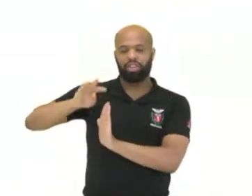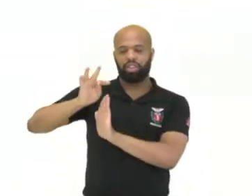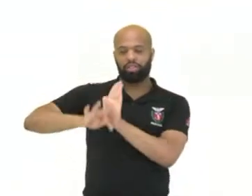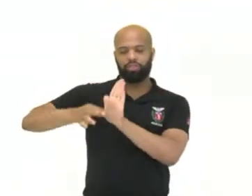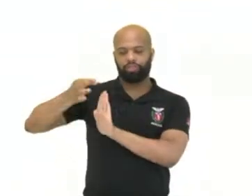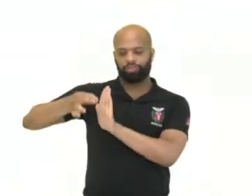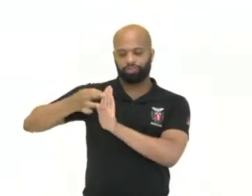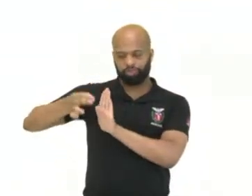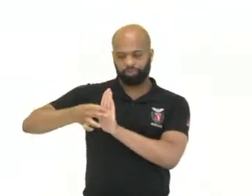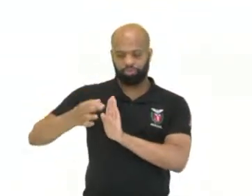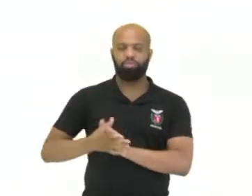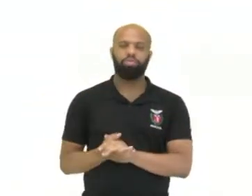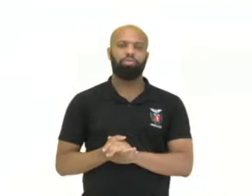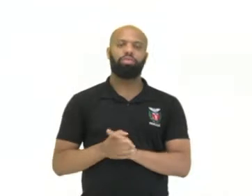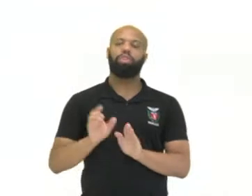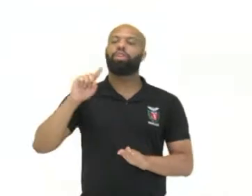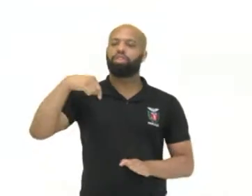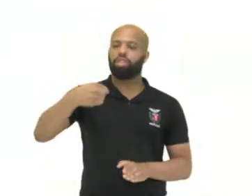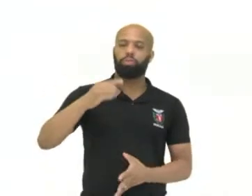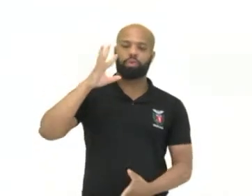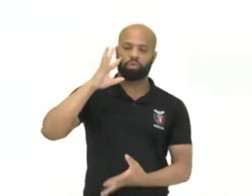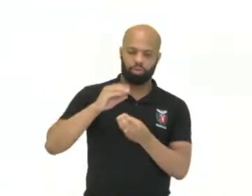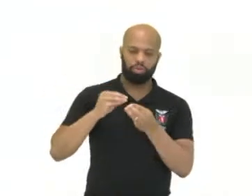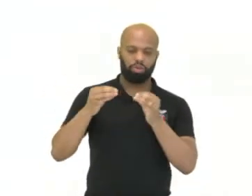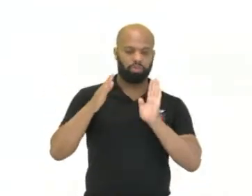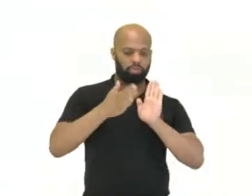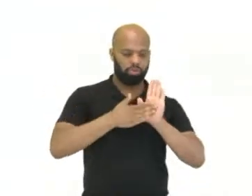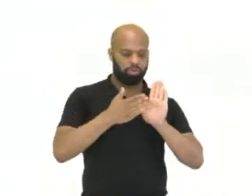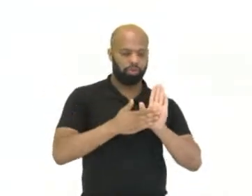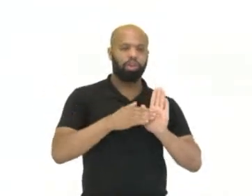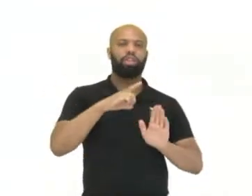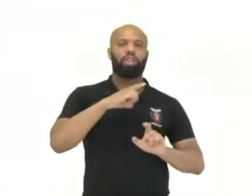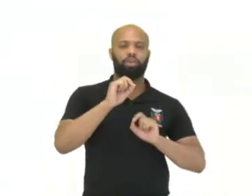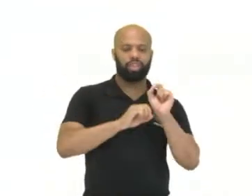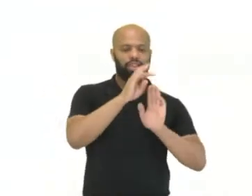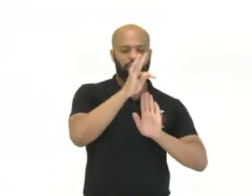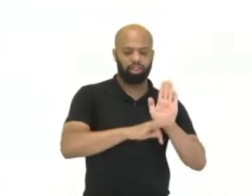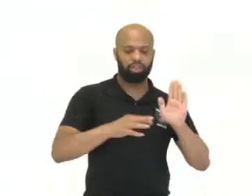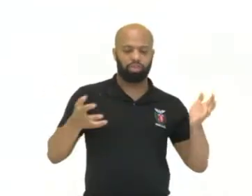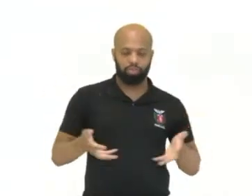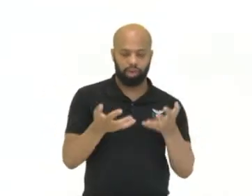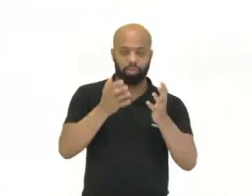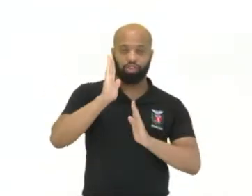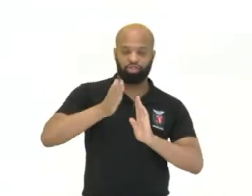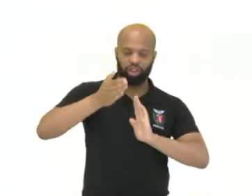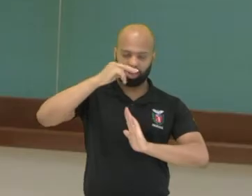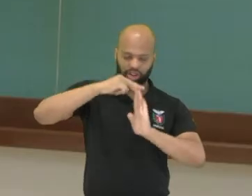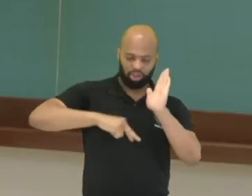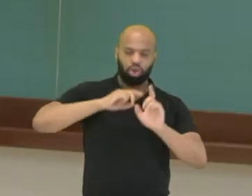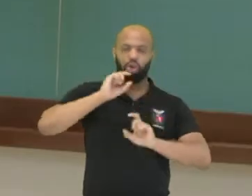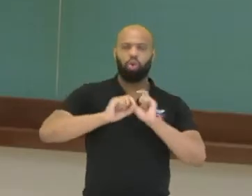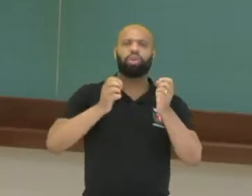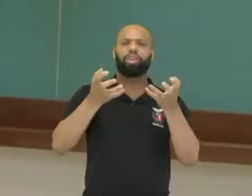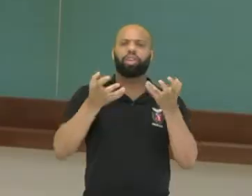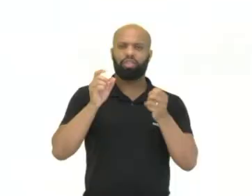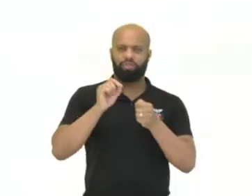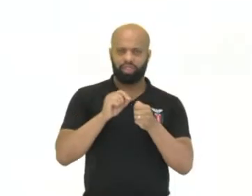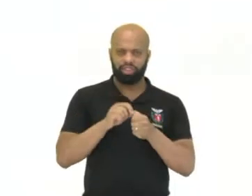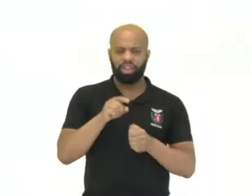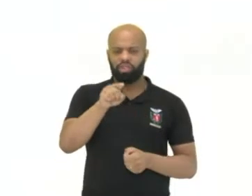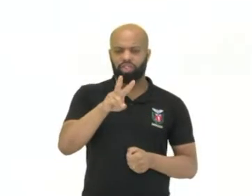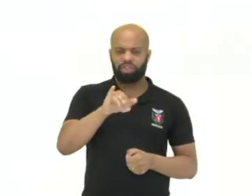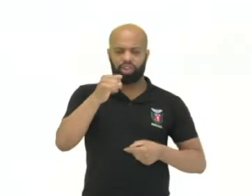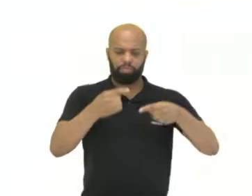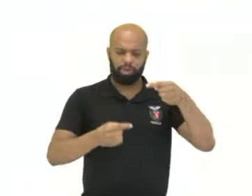opinião. Após a compreensão da proposta, a cada texto motivador lido, então o que se pretende? Que você